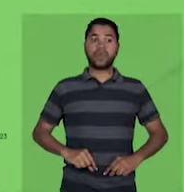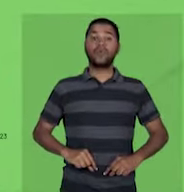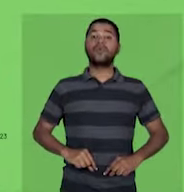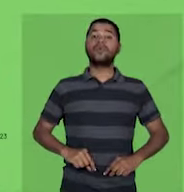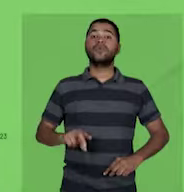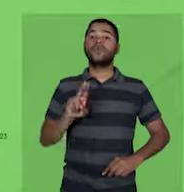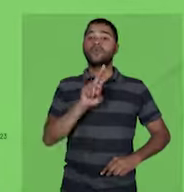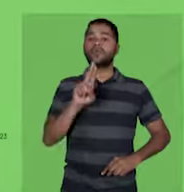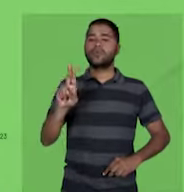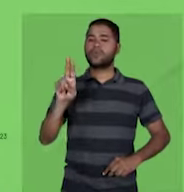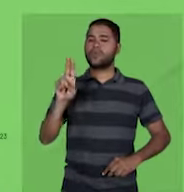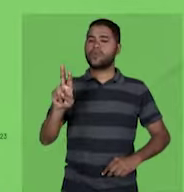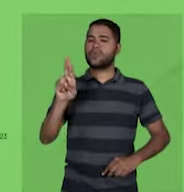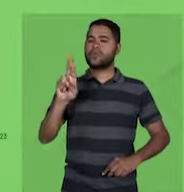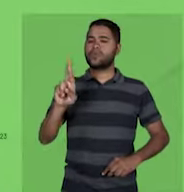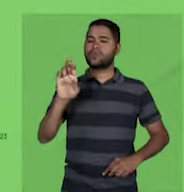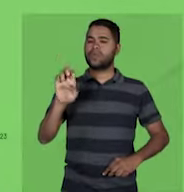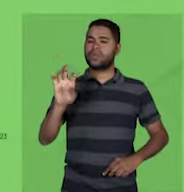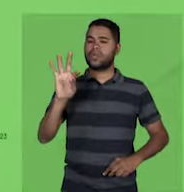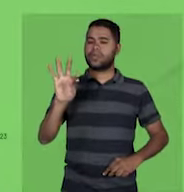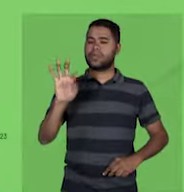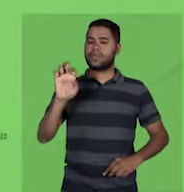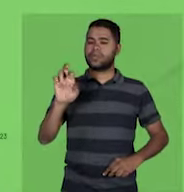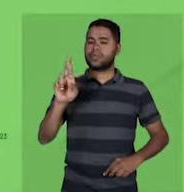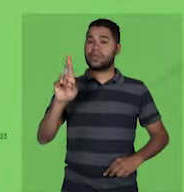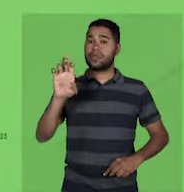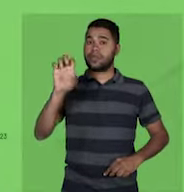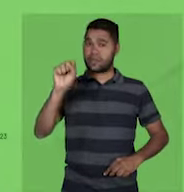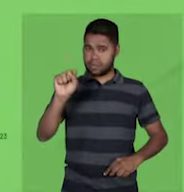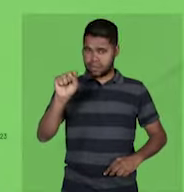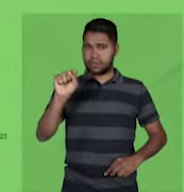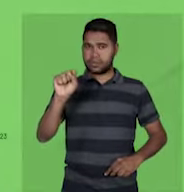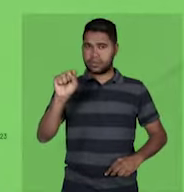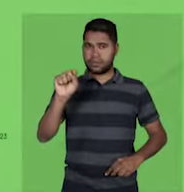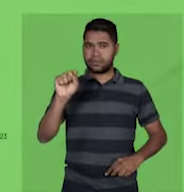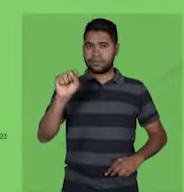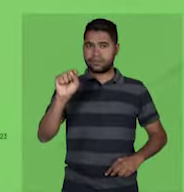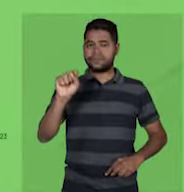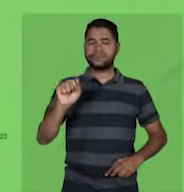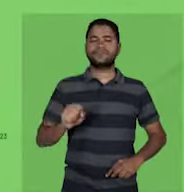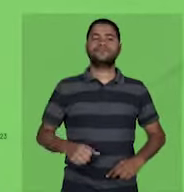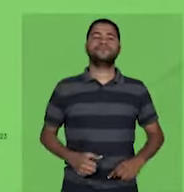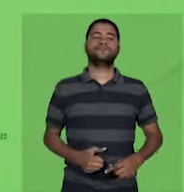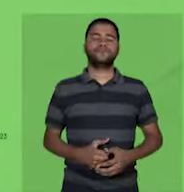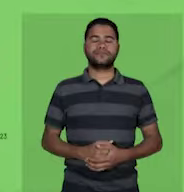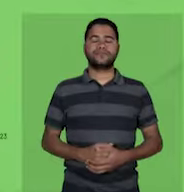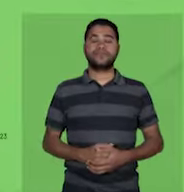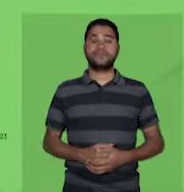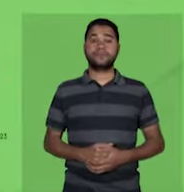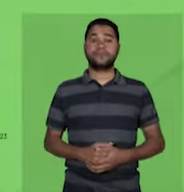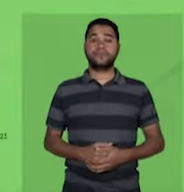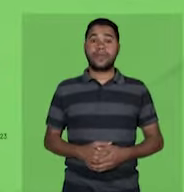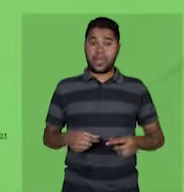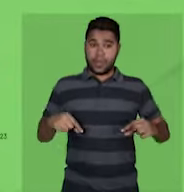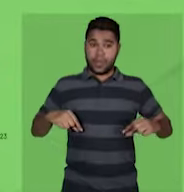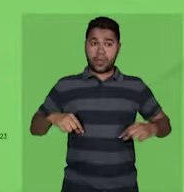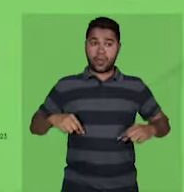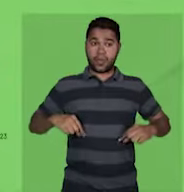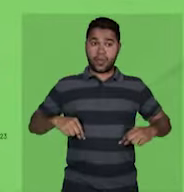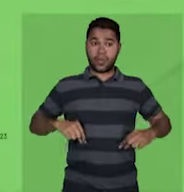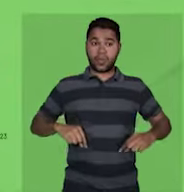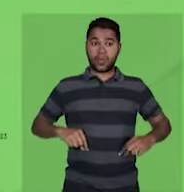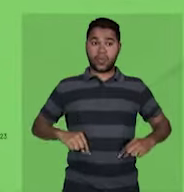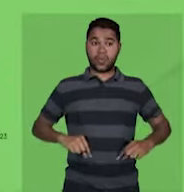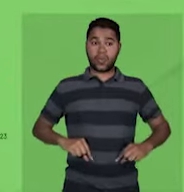de ureteres, Ureter, um canal, ureteres, 2 canais. Esses canais